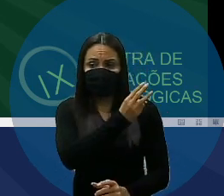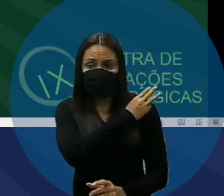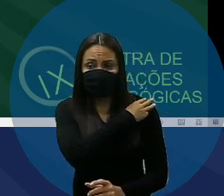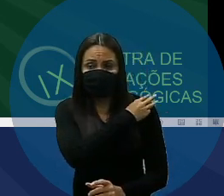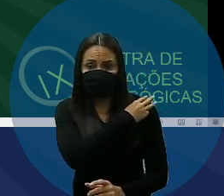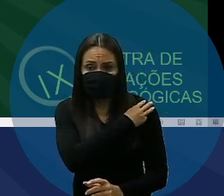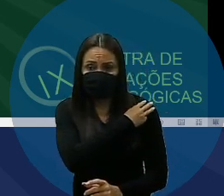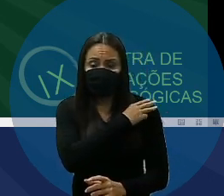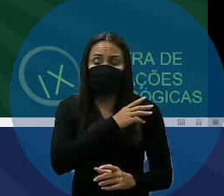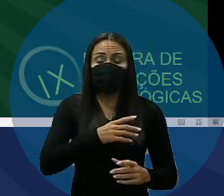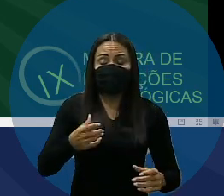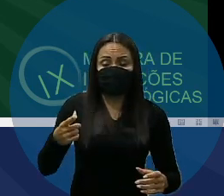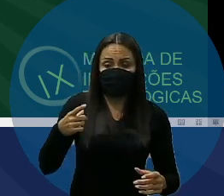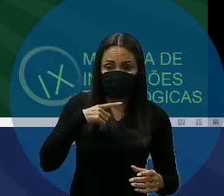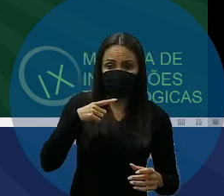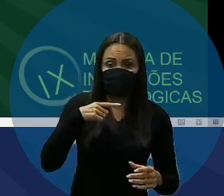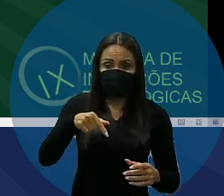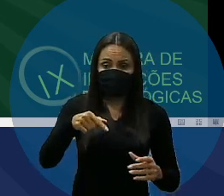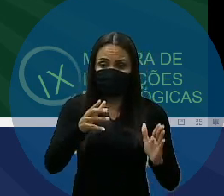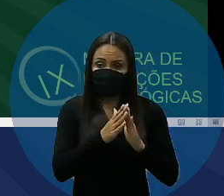aqui na escola.